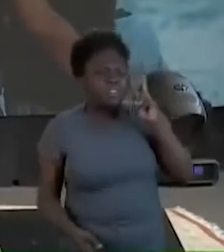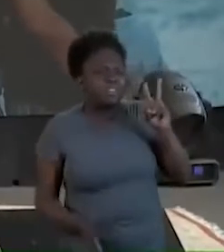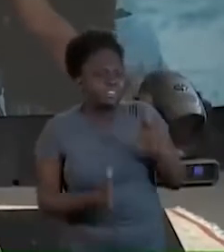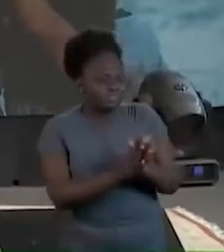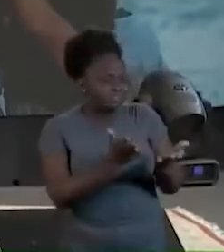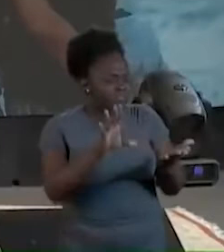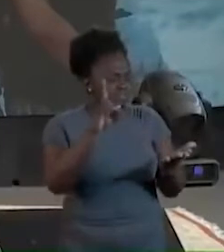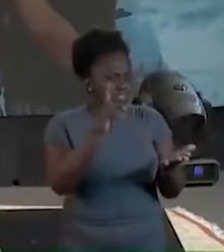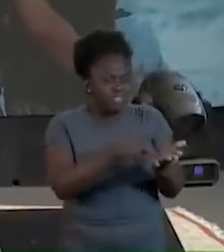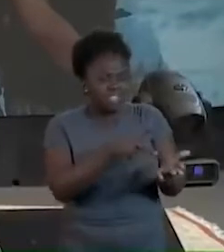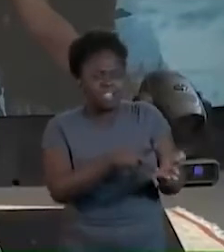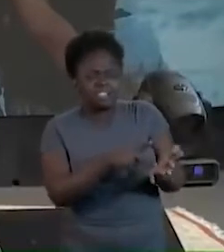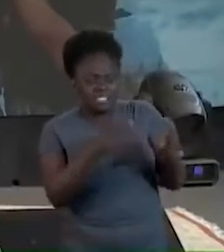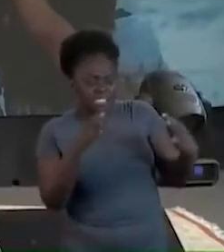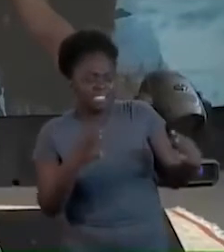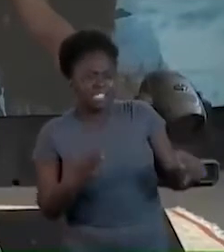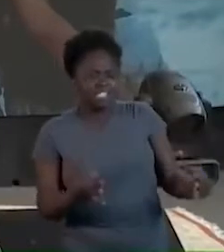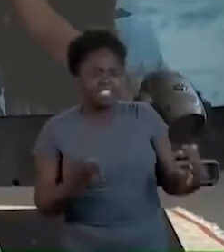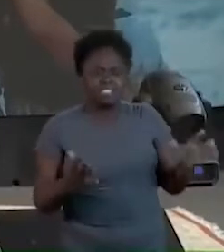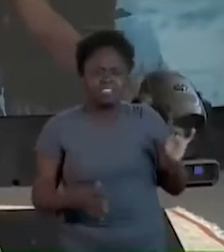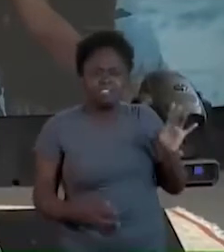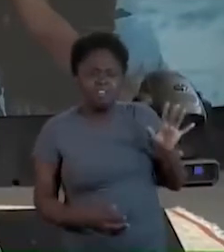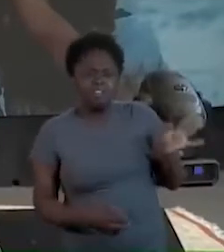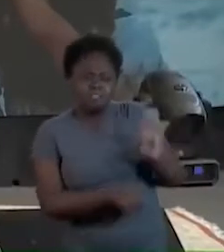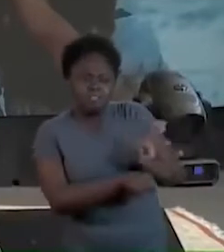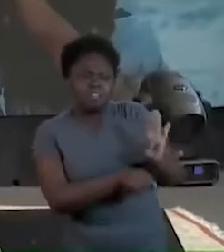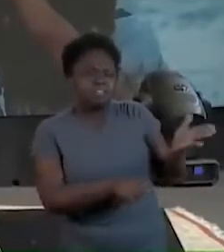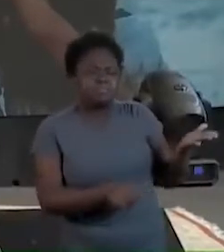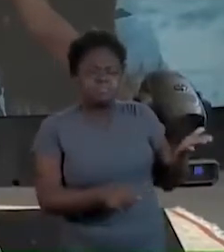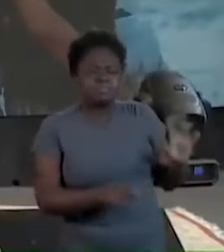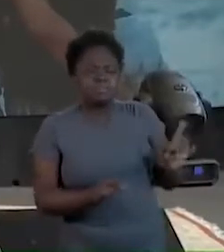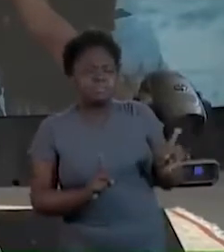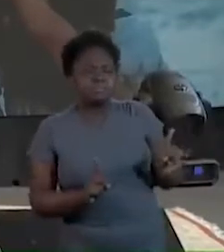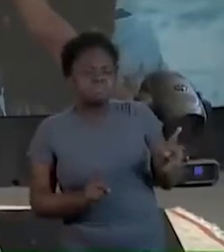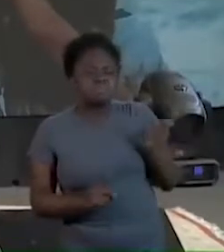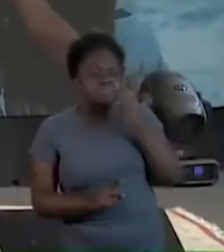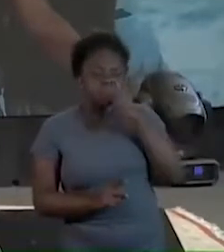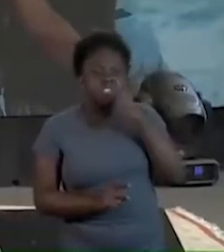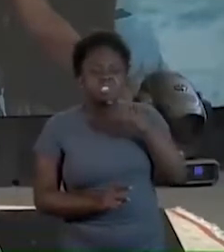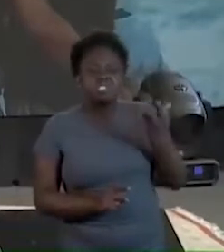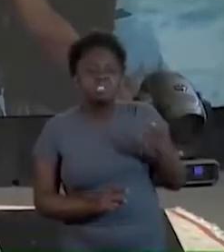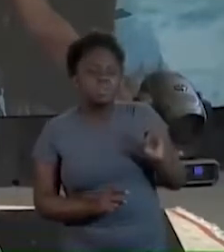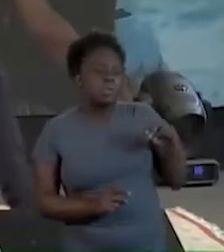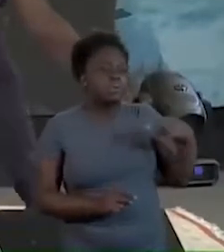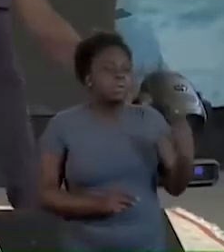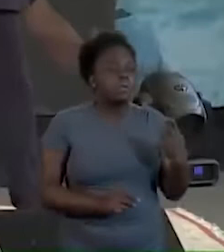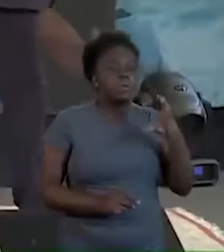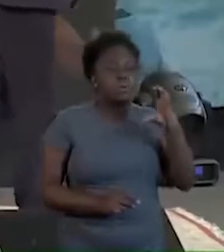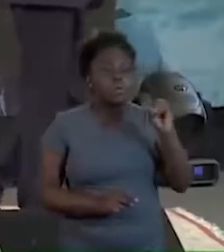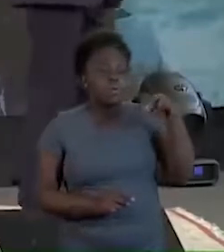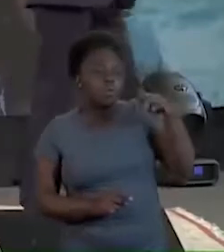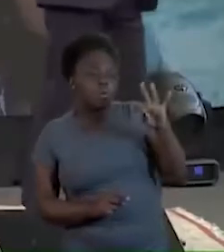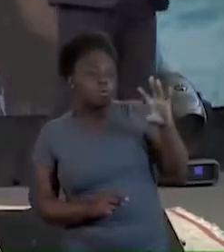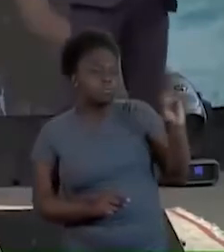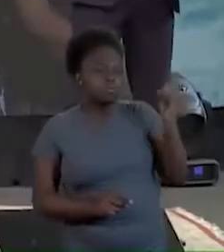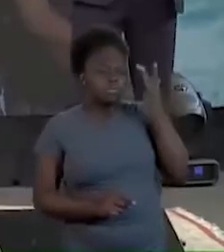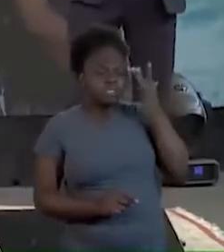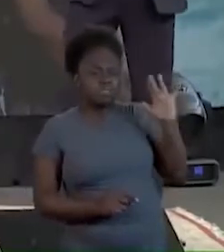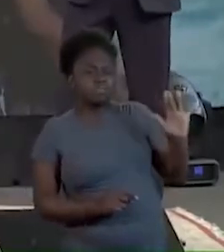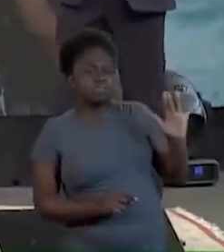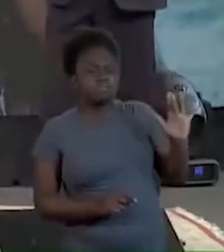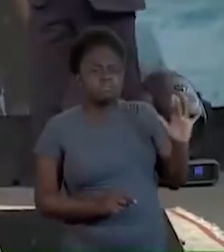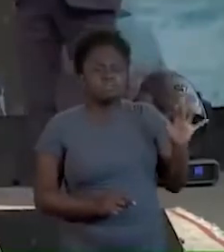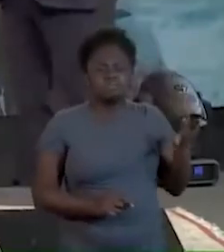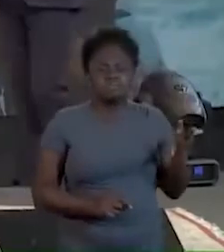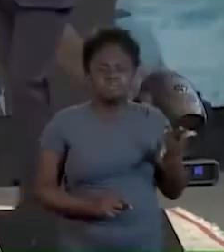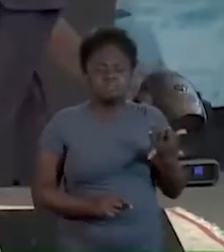Bíblia. Tem certeza que isso aqui não é um fanfic, não? Tem certeza que isso aqui não é um conto erótico, esquisito